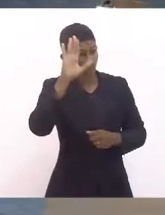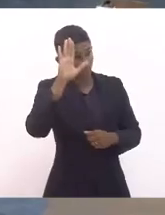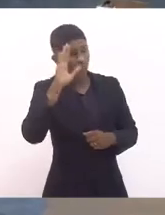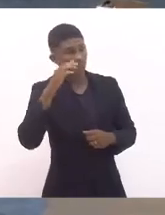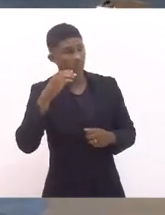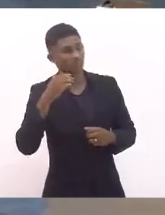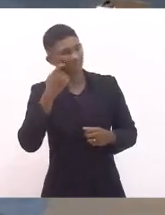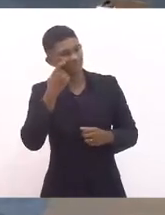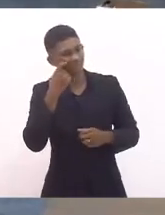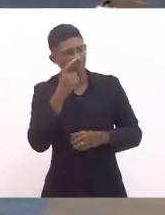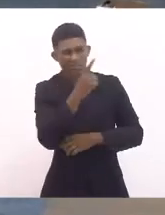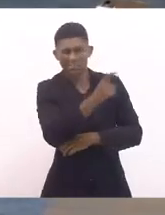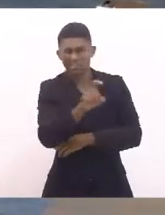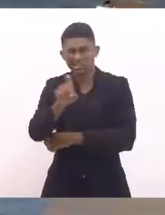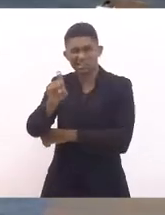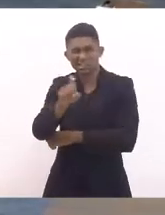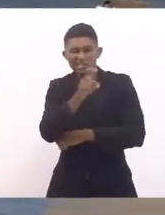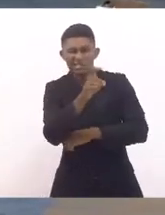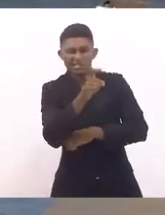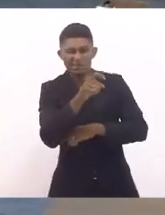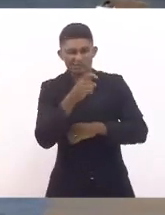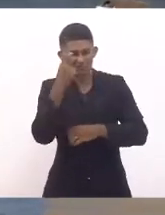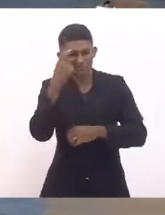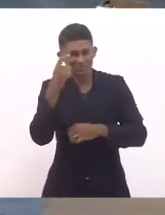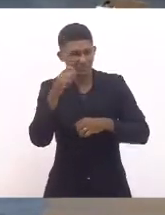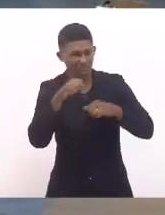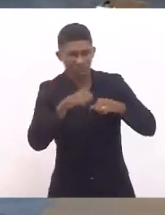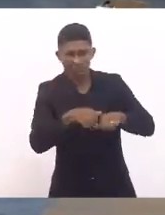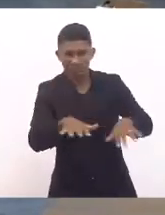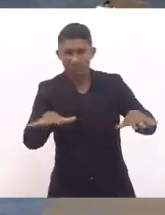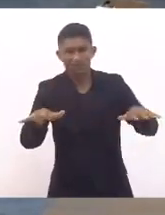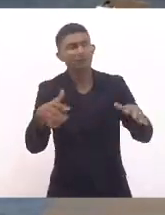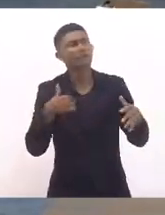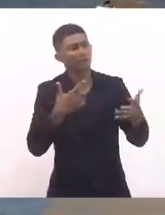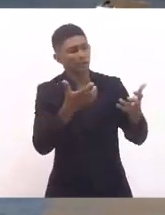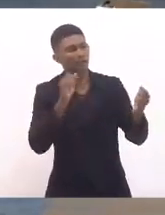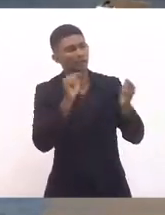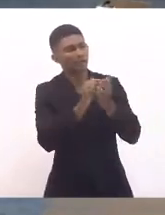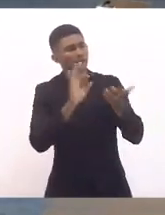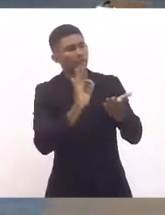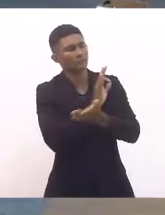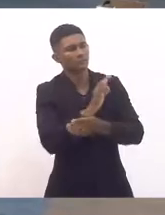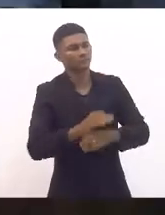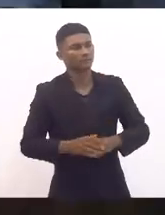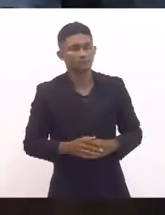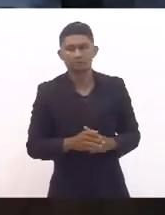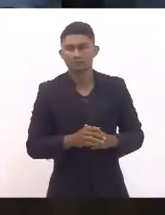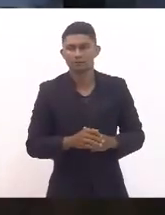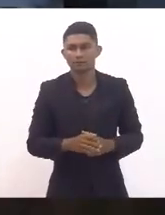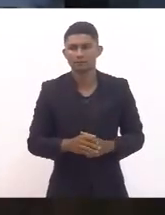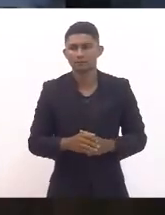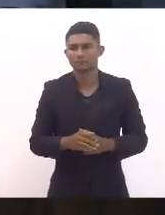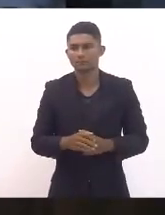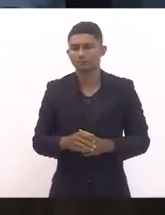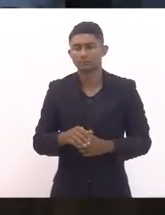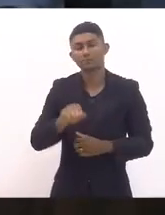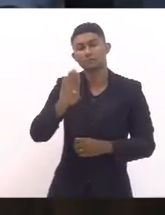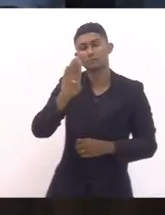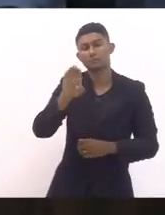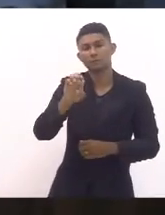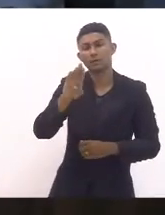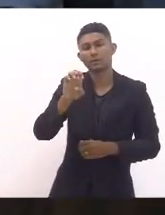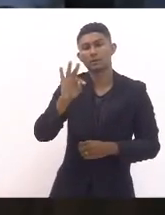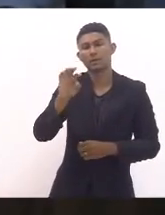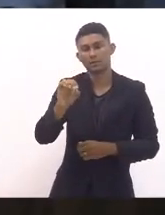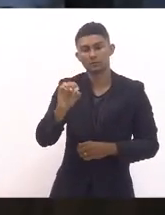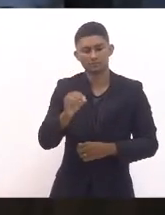dos fertilizantes, eu gostaria de assinar. Também. Questão de ordem, senhor presidente. Bebeto, nos dois. Bebeto e Carlos